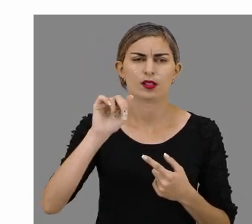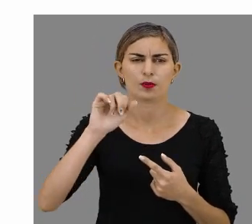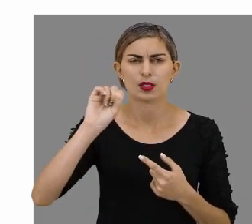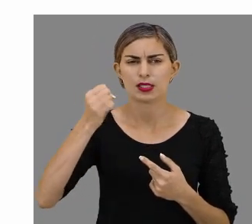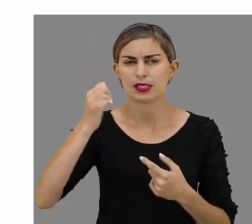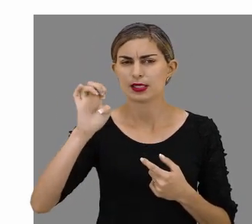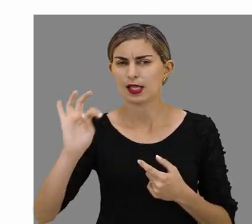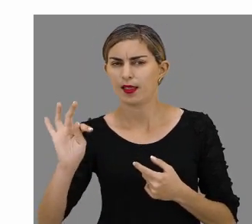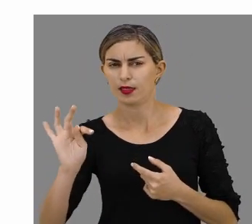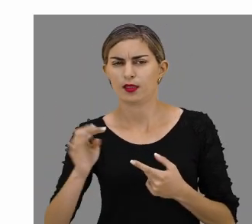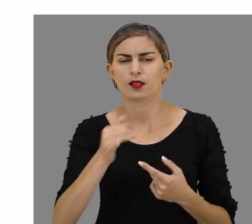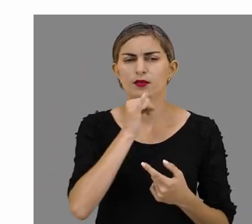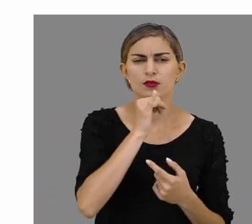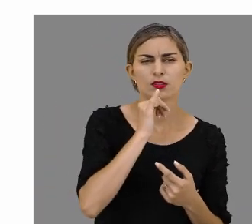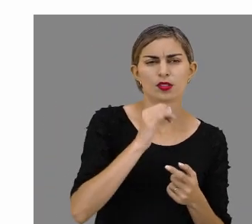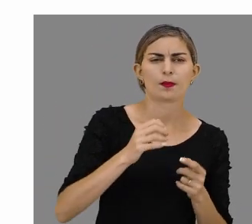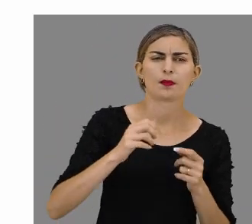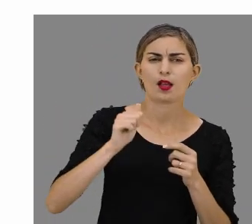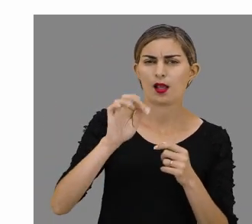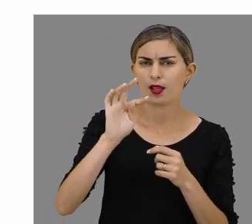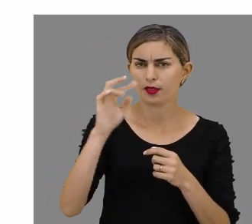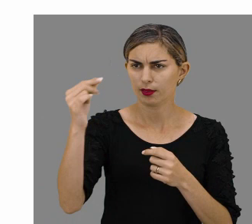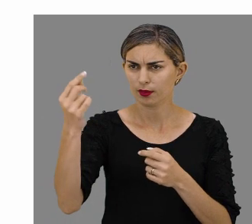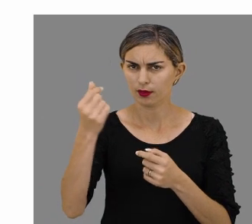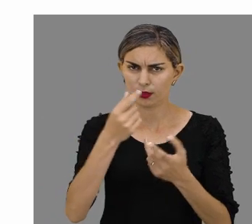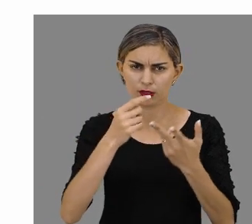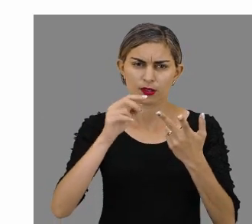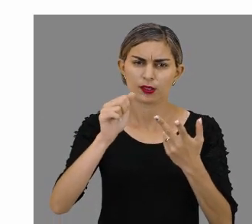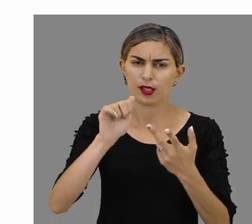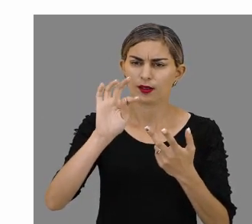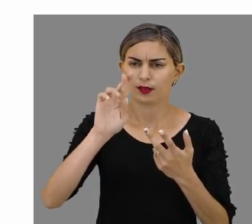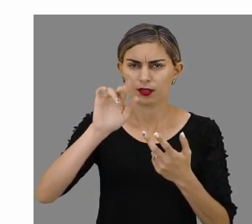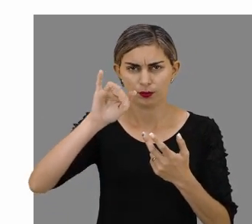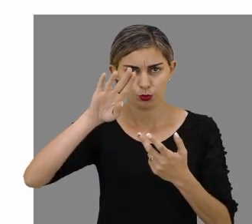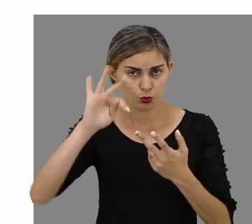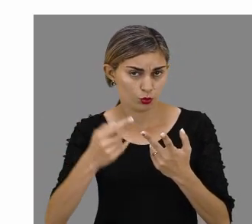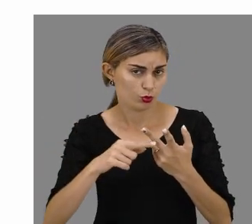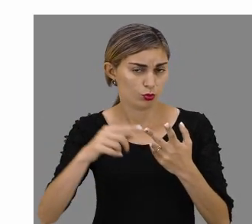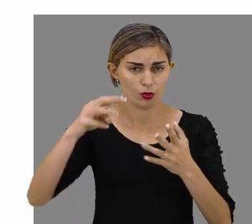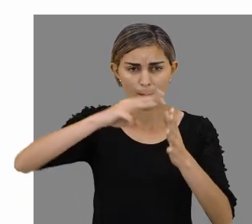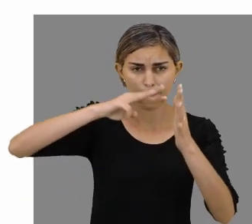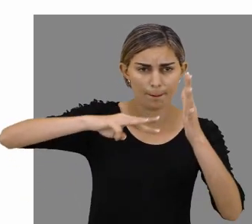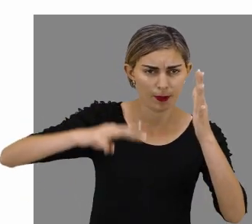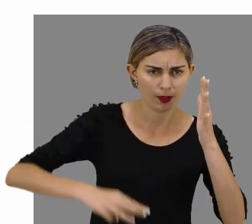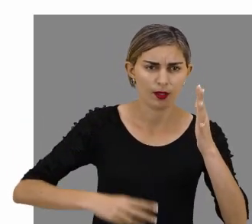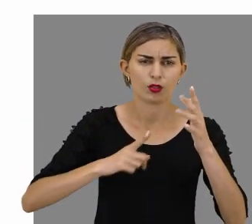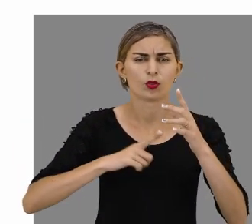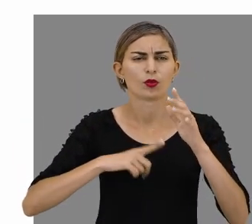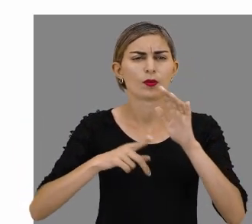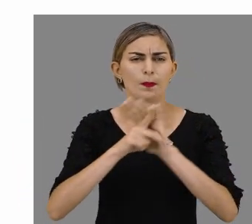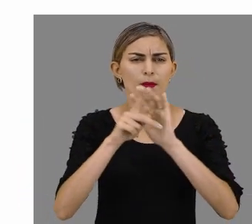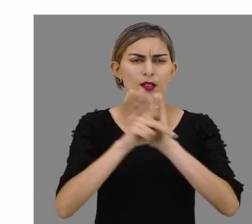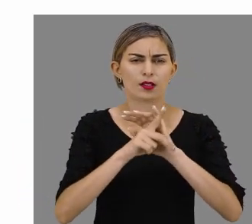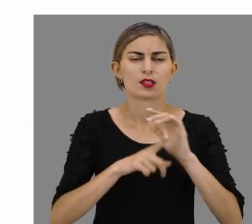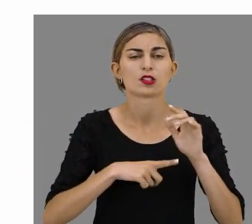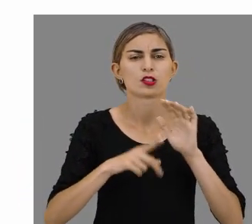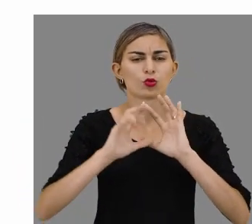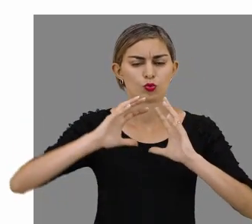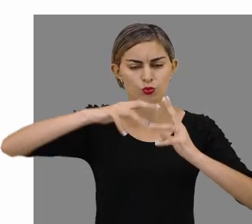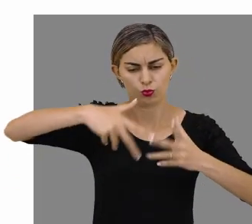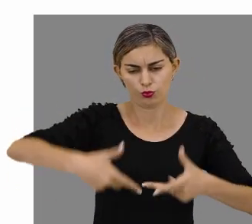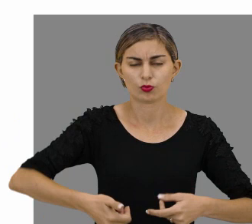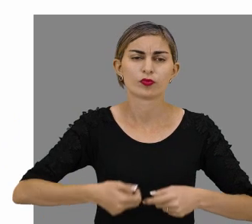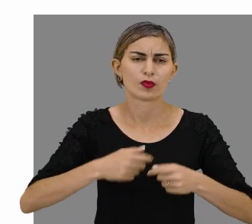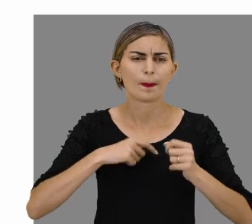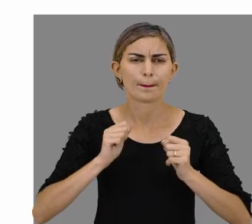do set. Atributos e métodos estáticos são membros globais de uma classe, ou seja,